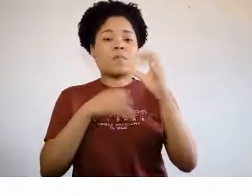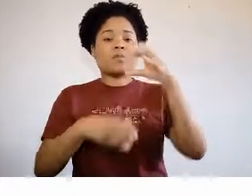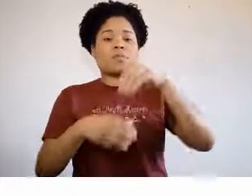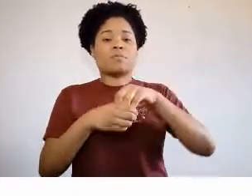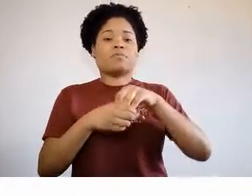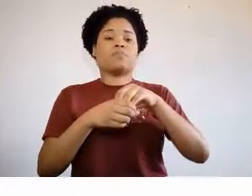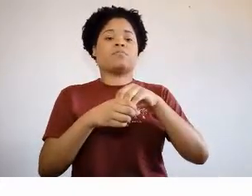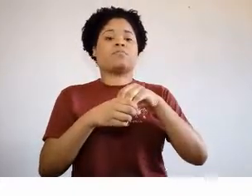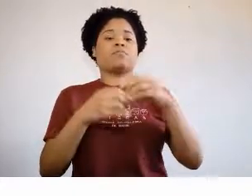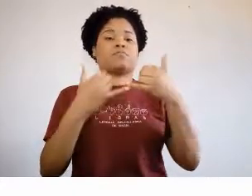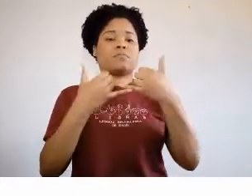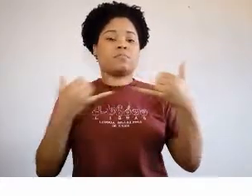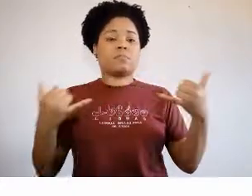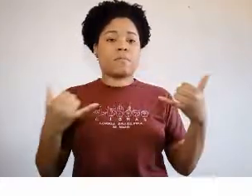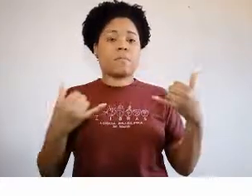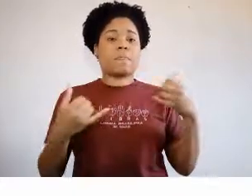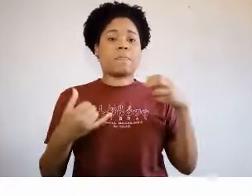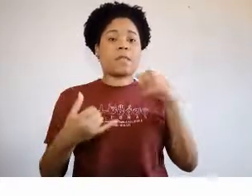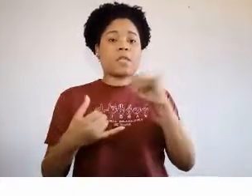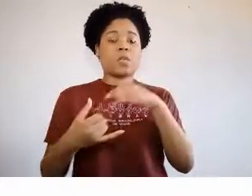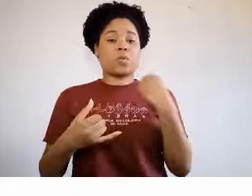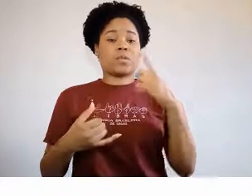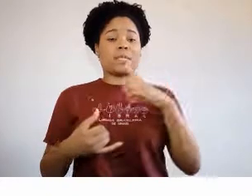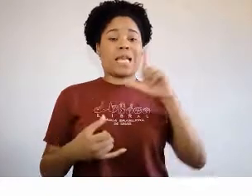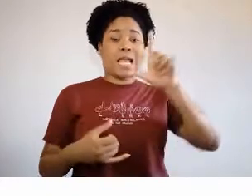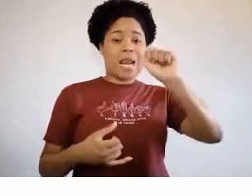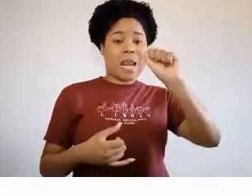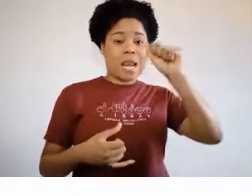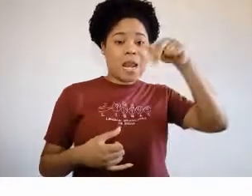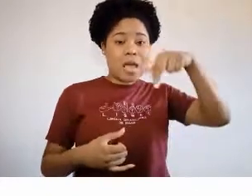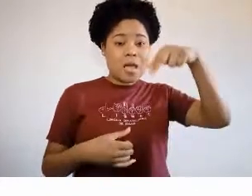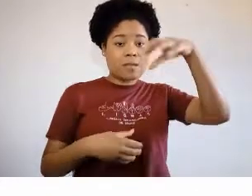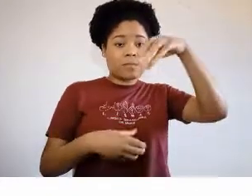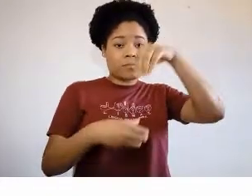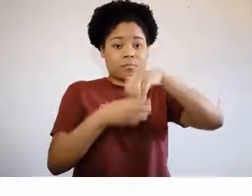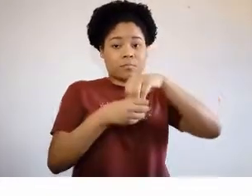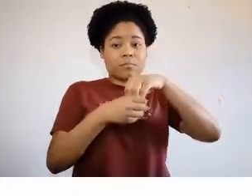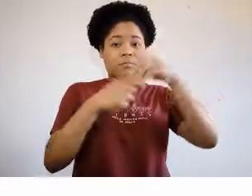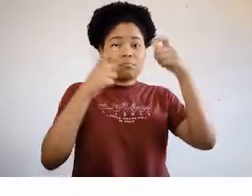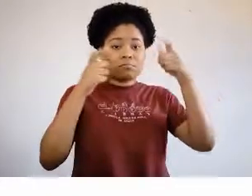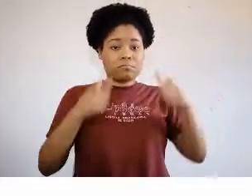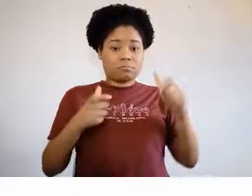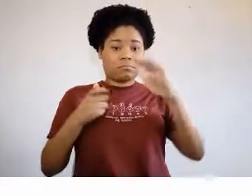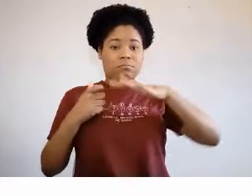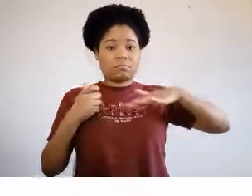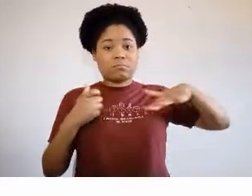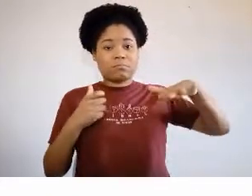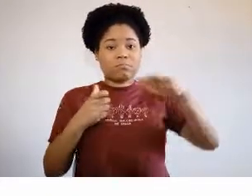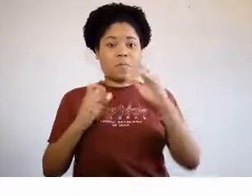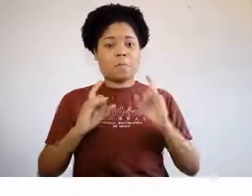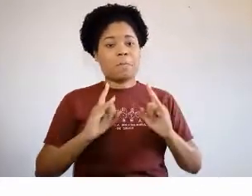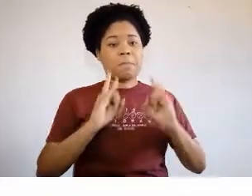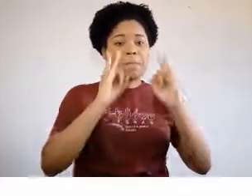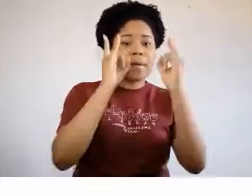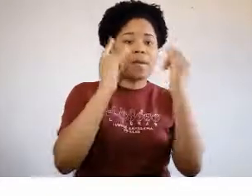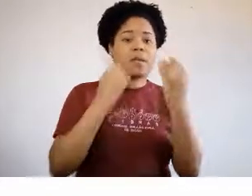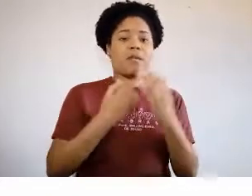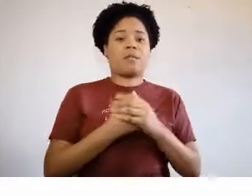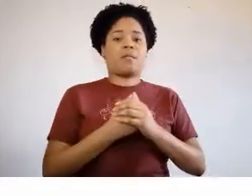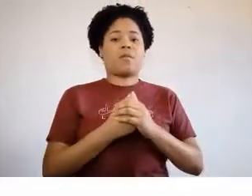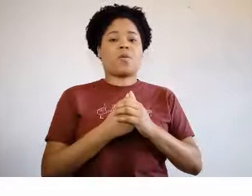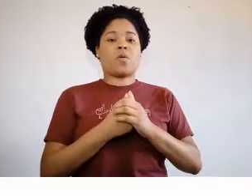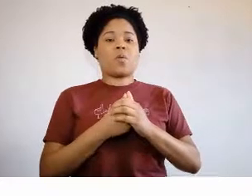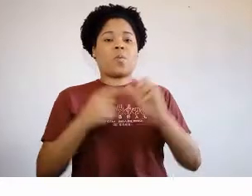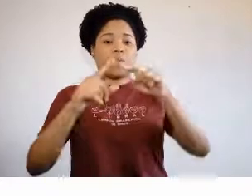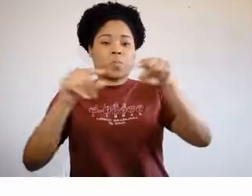na rede. Então, olha, quando eu tenho uma rede LAN, uma rede que está dentro de um ambiente, um